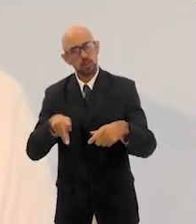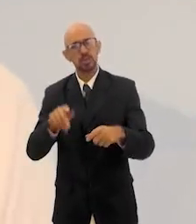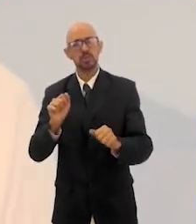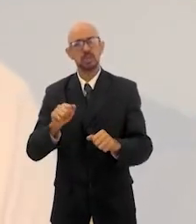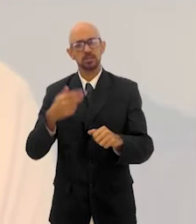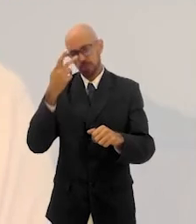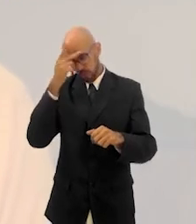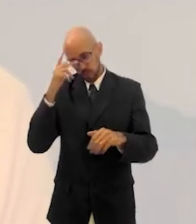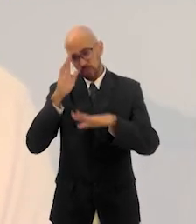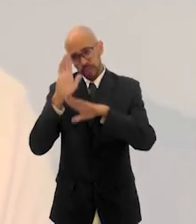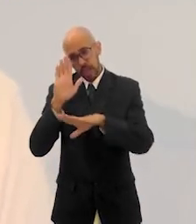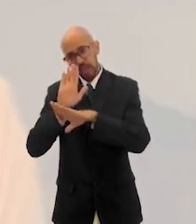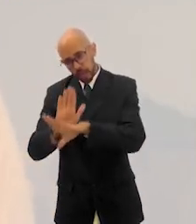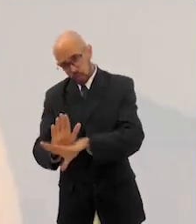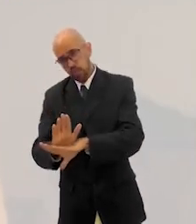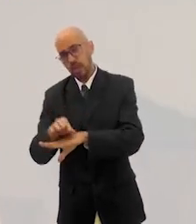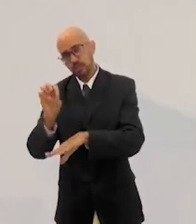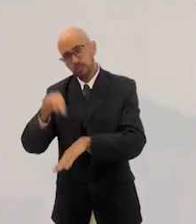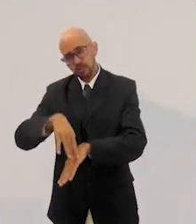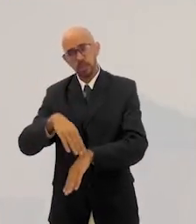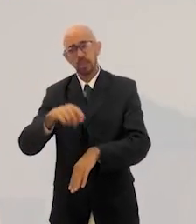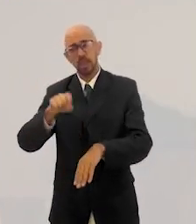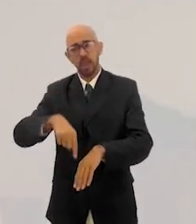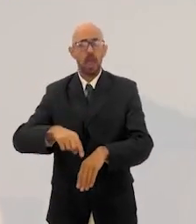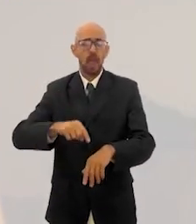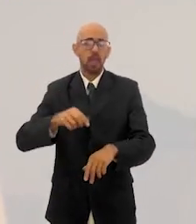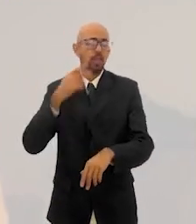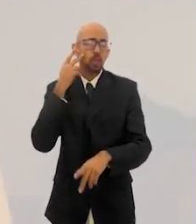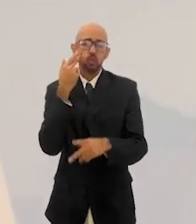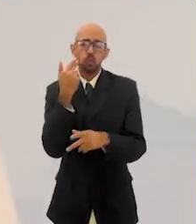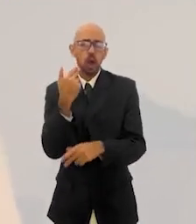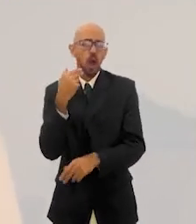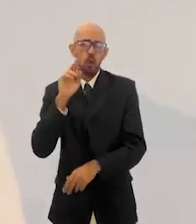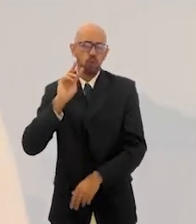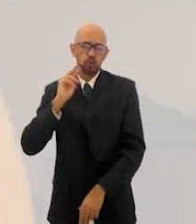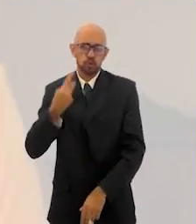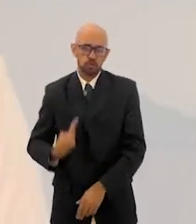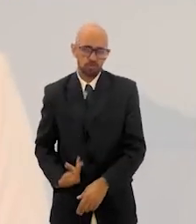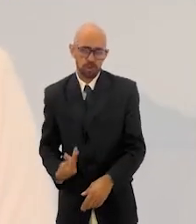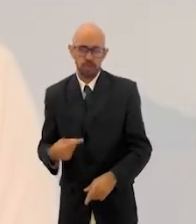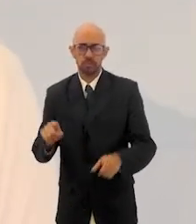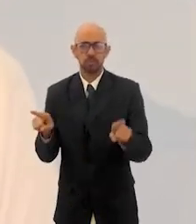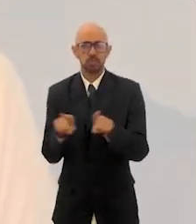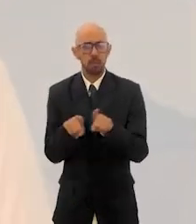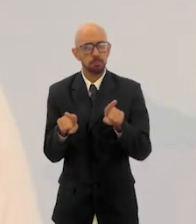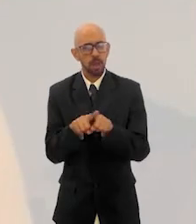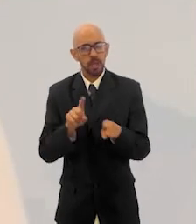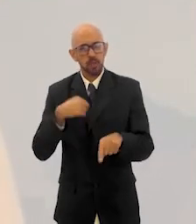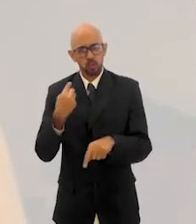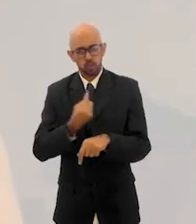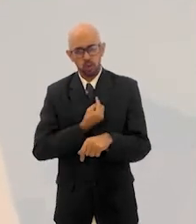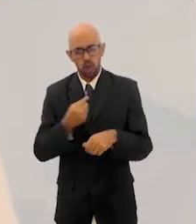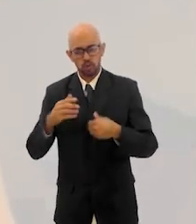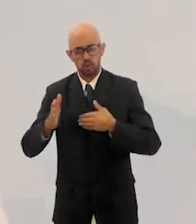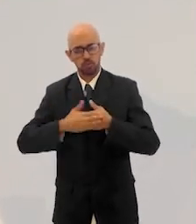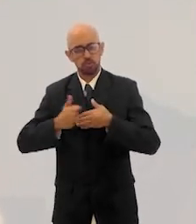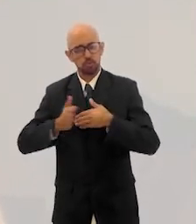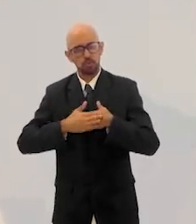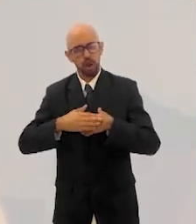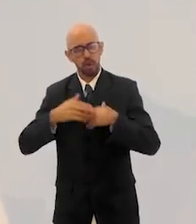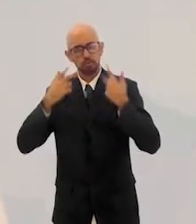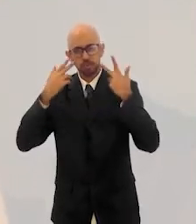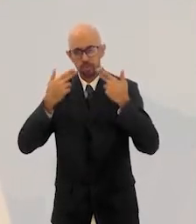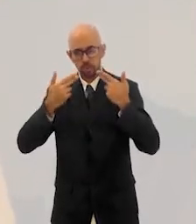ajudar. Isso, eu acredito sim que isso é um movimento natural do ser humano, né, da nossa, inclusive nossa espécie, de querer ajudar